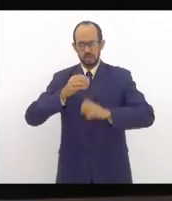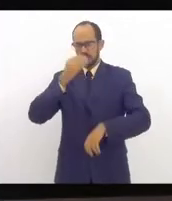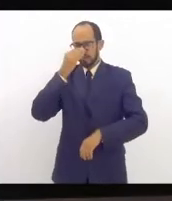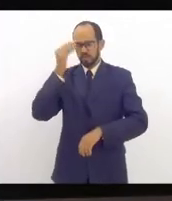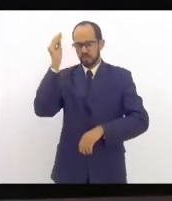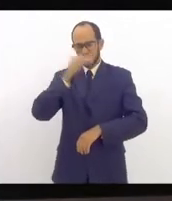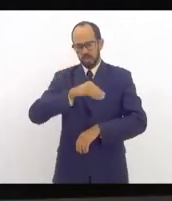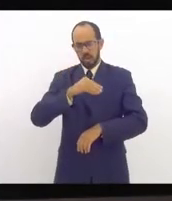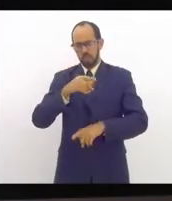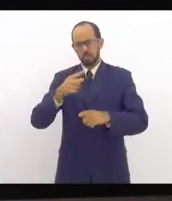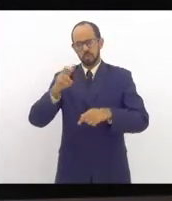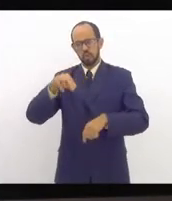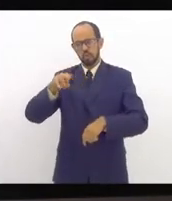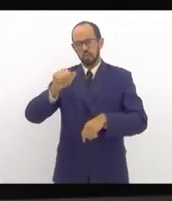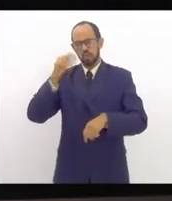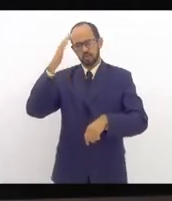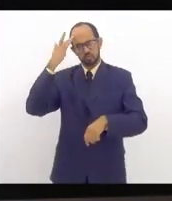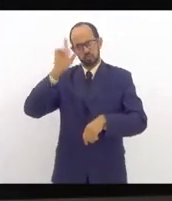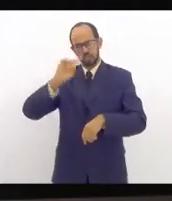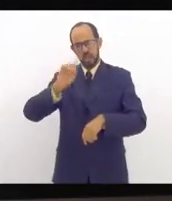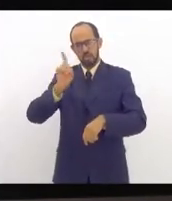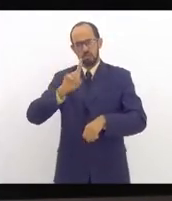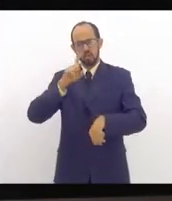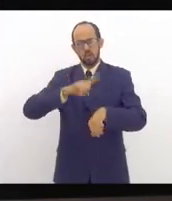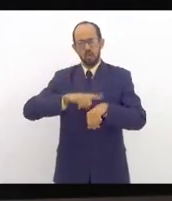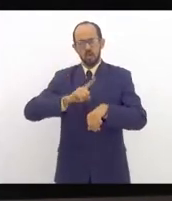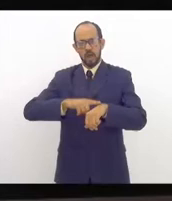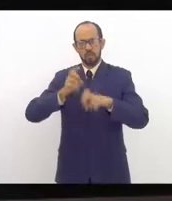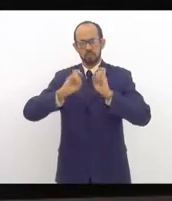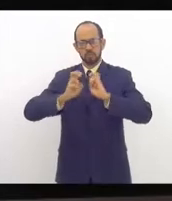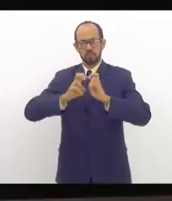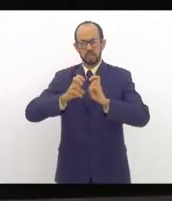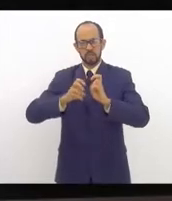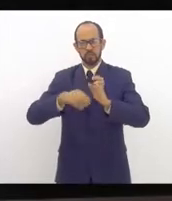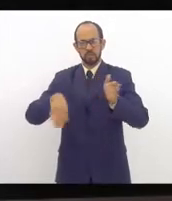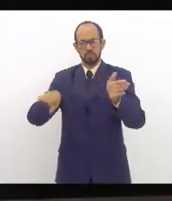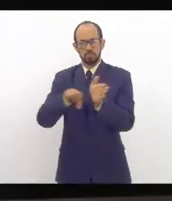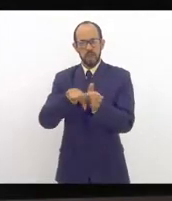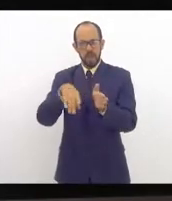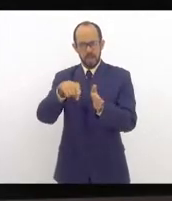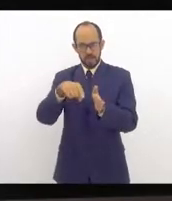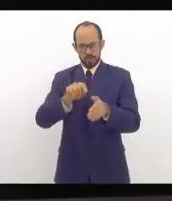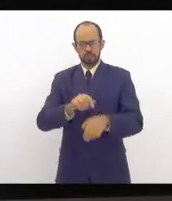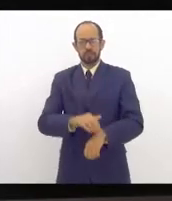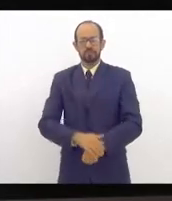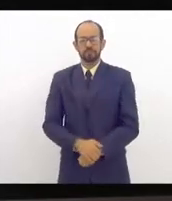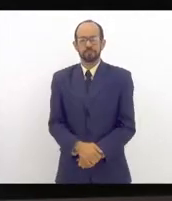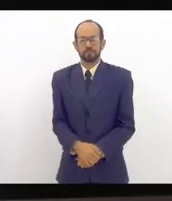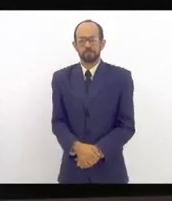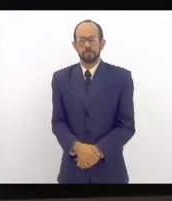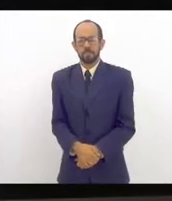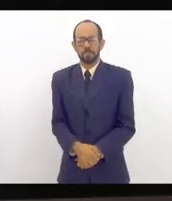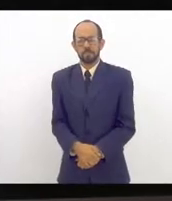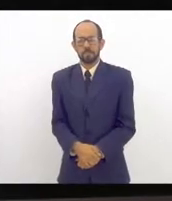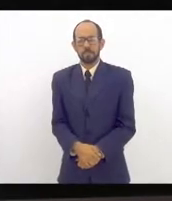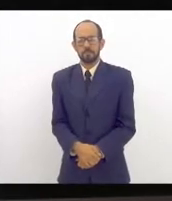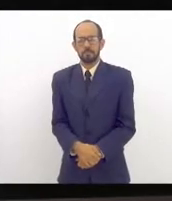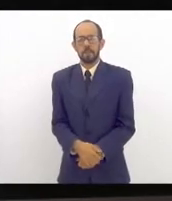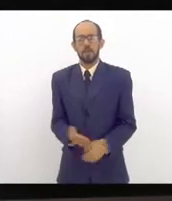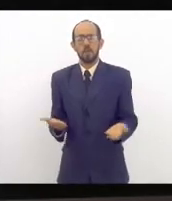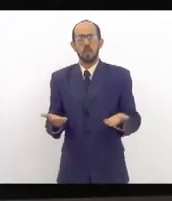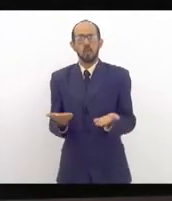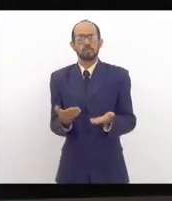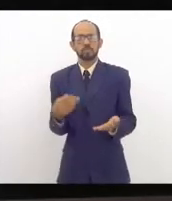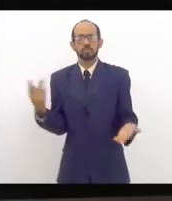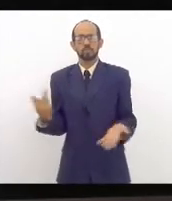Dará porque nunca sabe o horário que os trens vão parar nas estações correspondentes bom tivemos hoje Deputado valdec